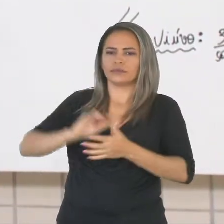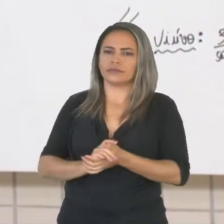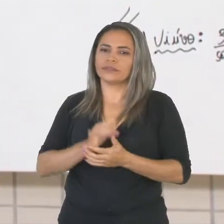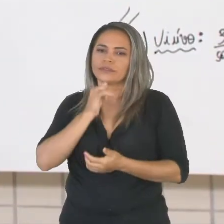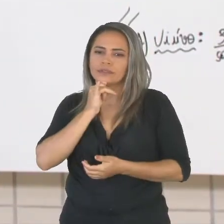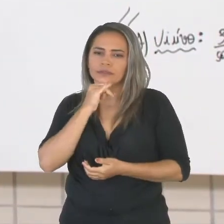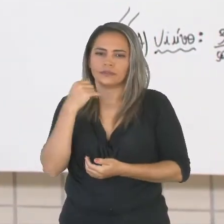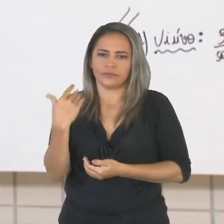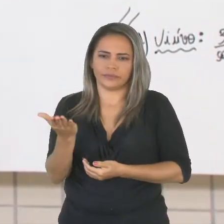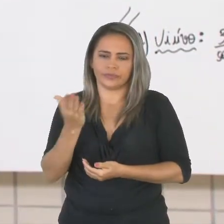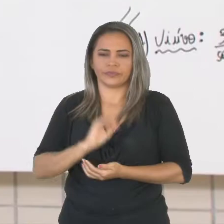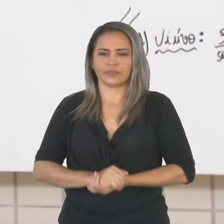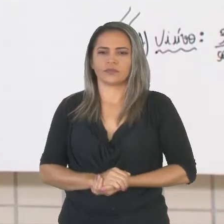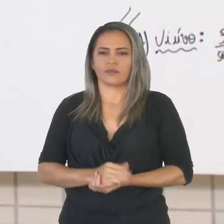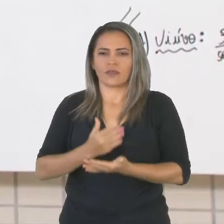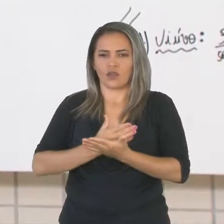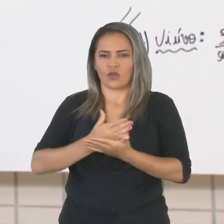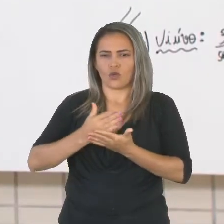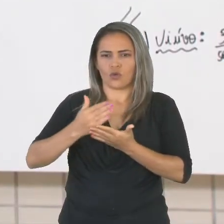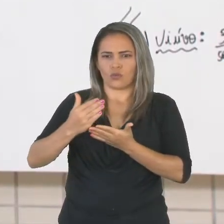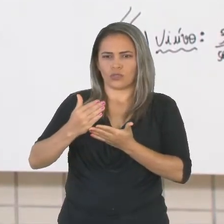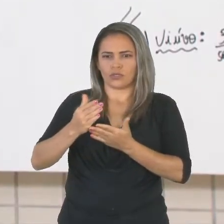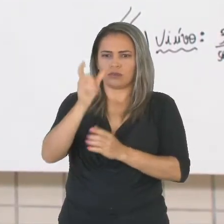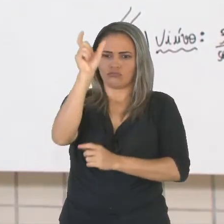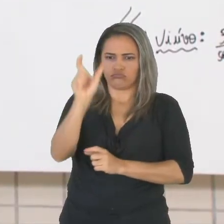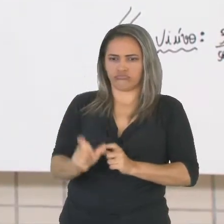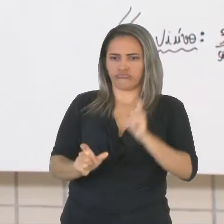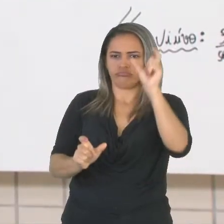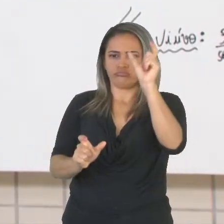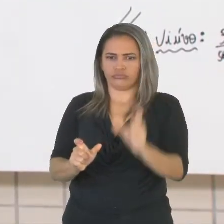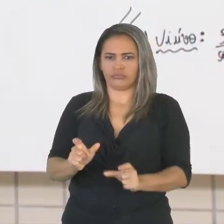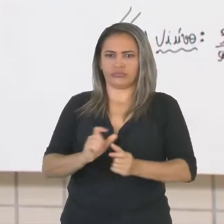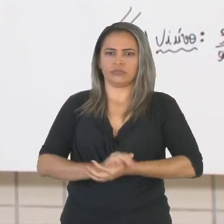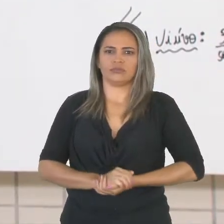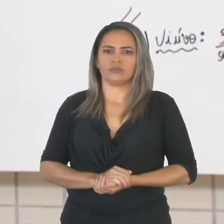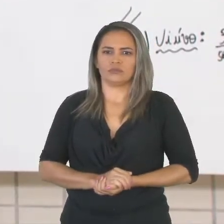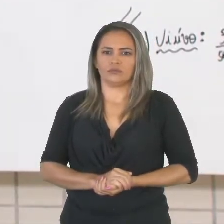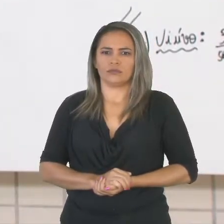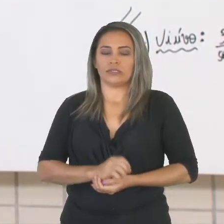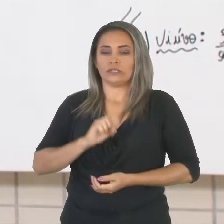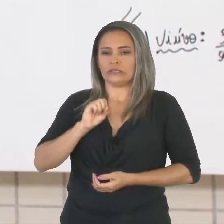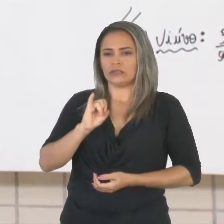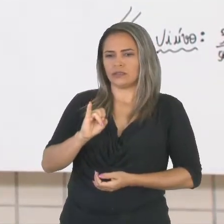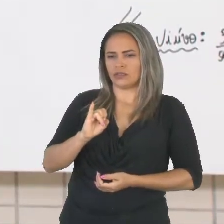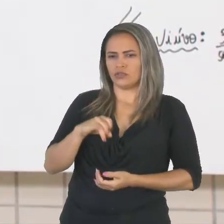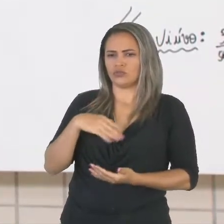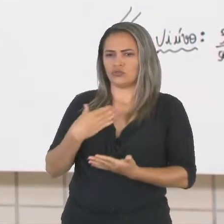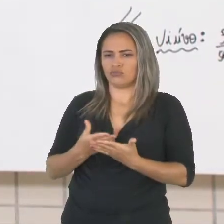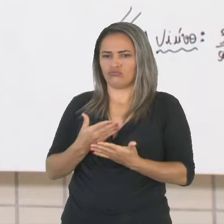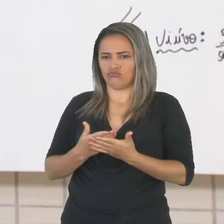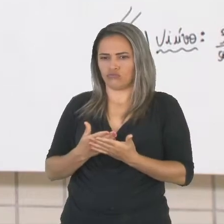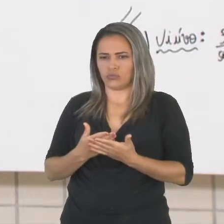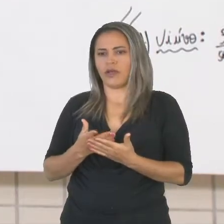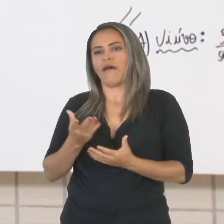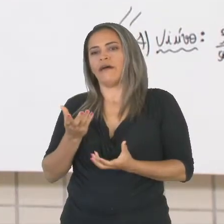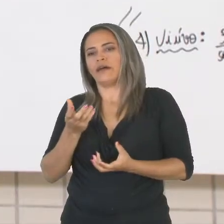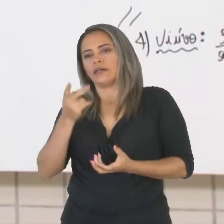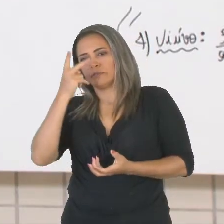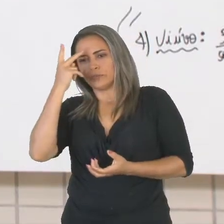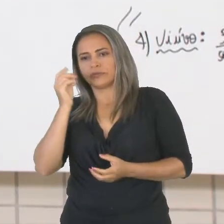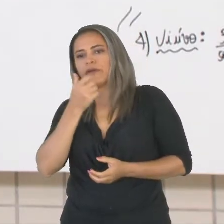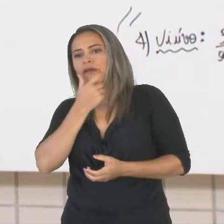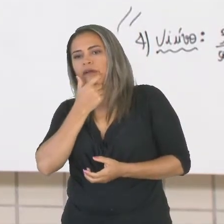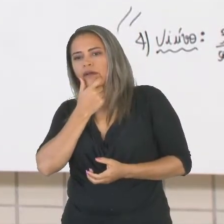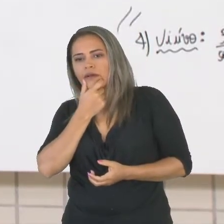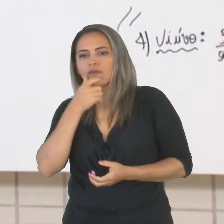exemplo? Vamos começar pelo gráfico de coluna. Se eu estudei o estado civil, nada mais justo que o nome do gráfico